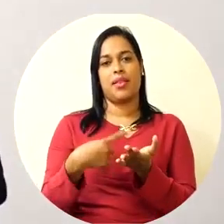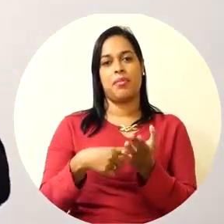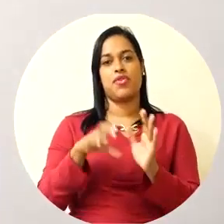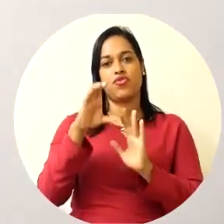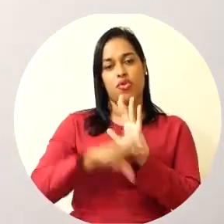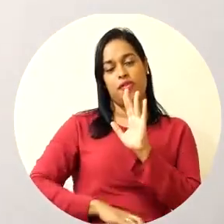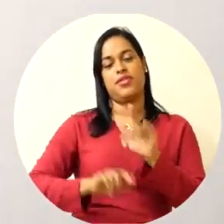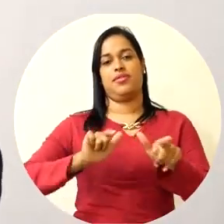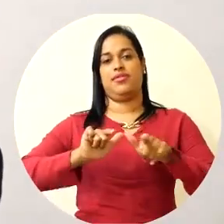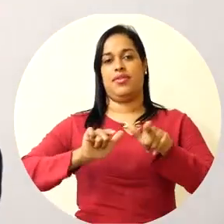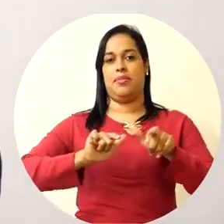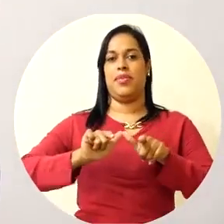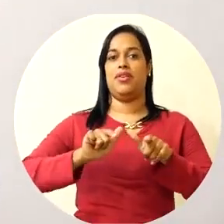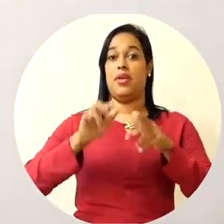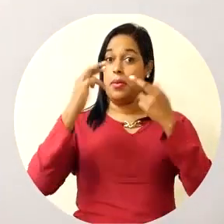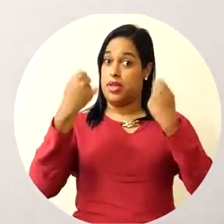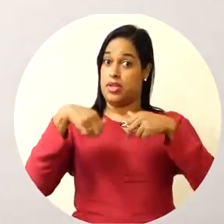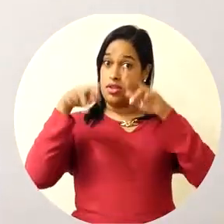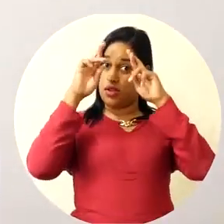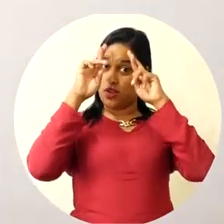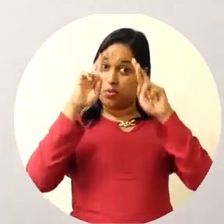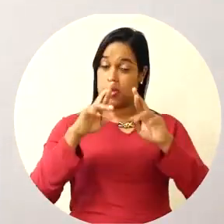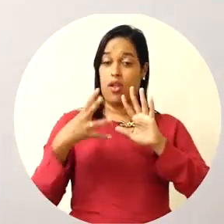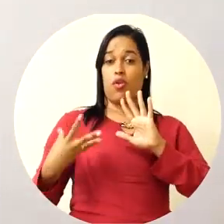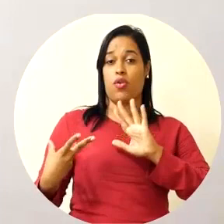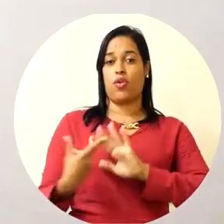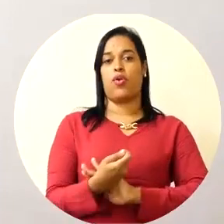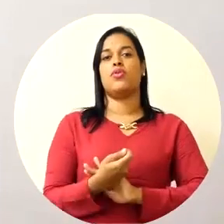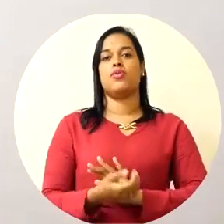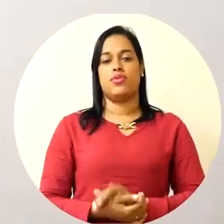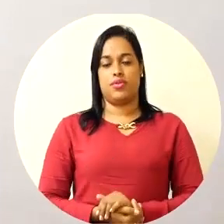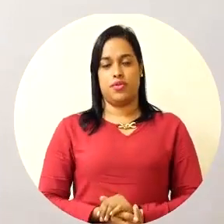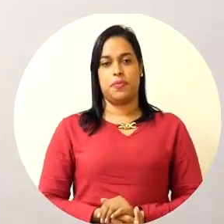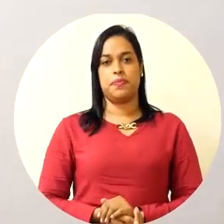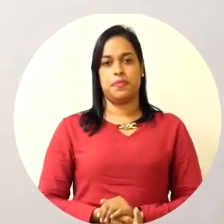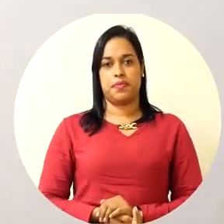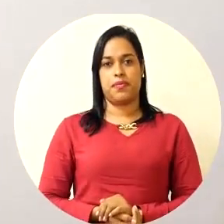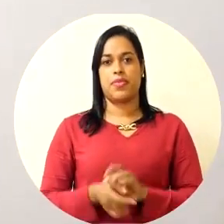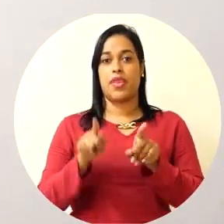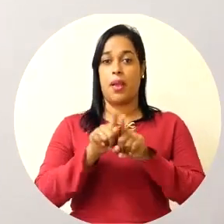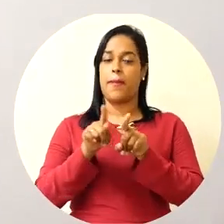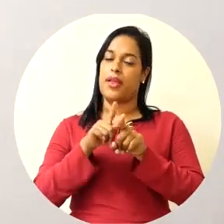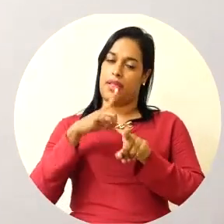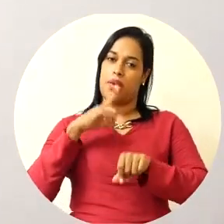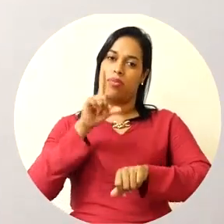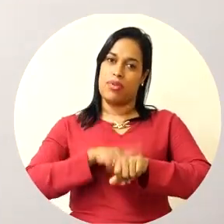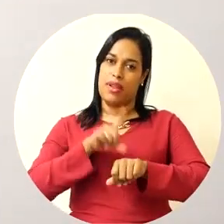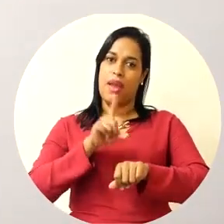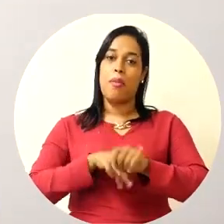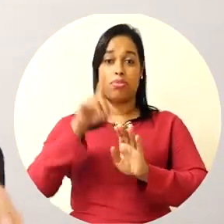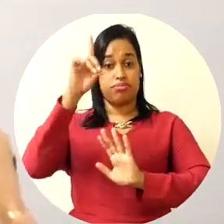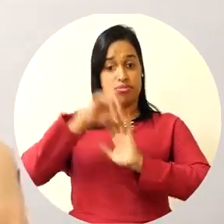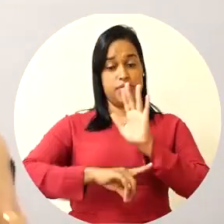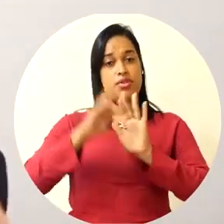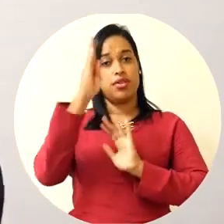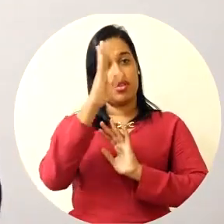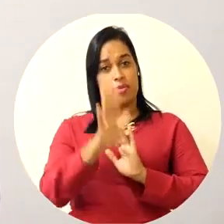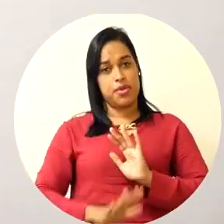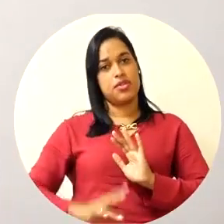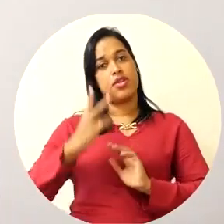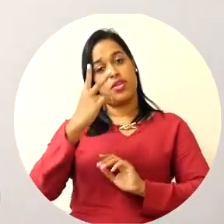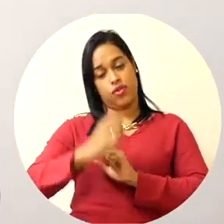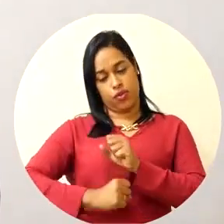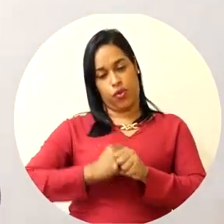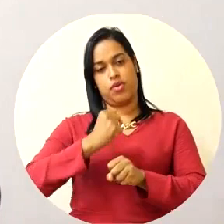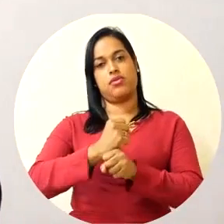os acordos e convenções do trabalho que deverão ser respeitados por todos. Ora, existe um período de tempo no direito brasileiro,